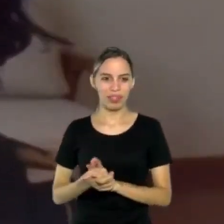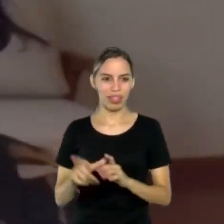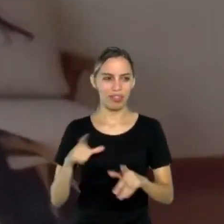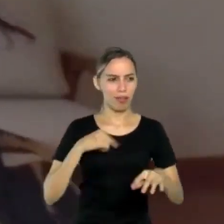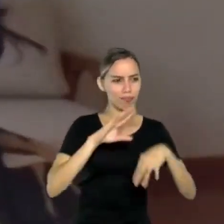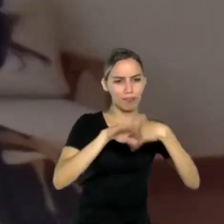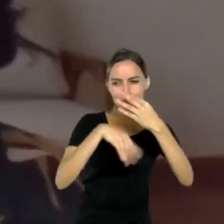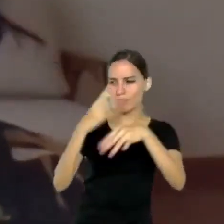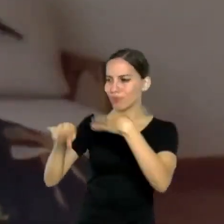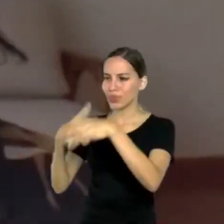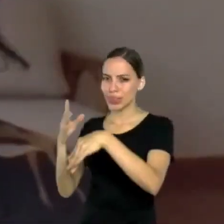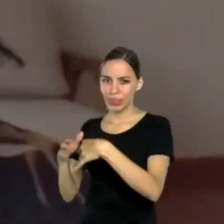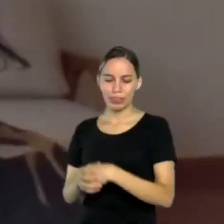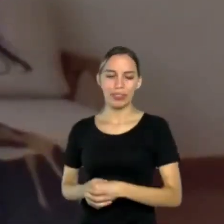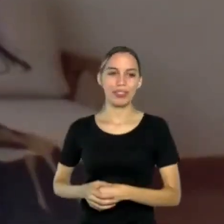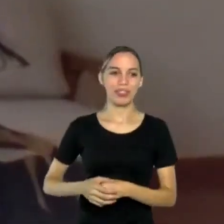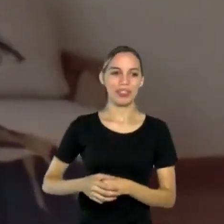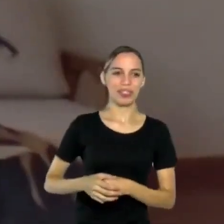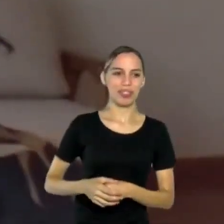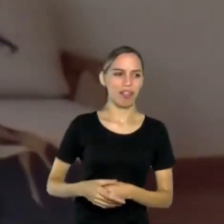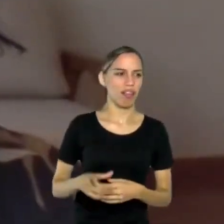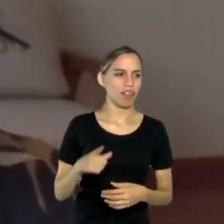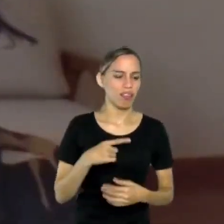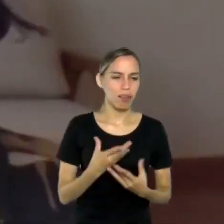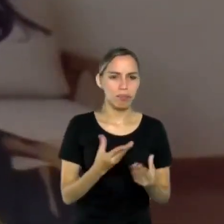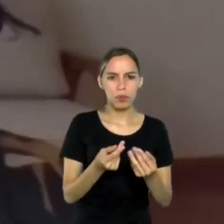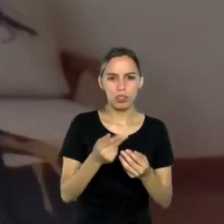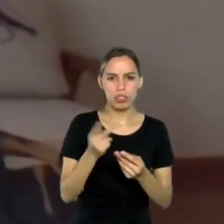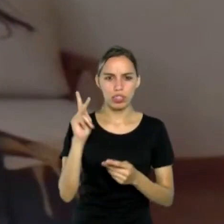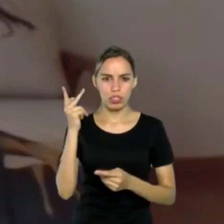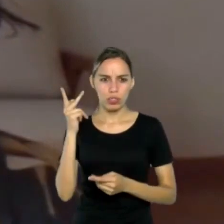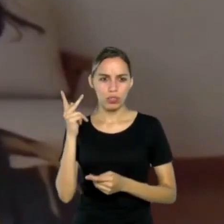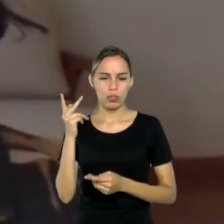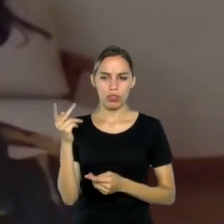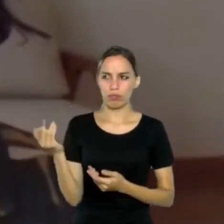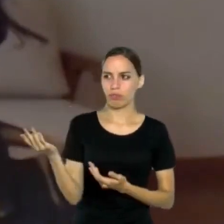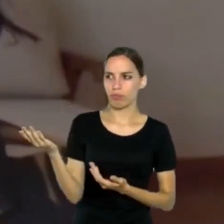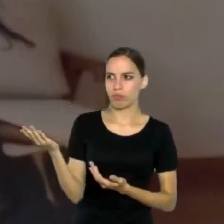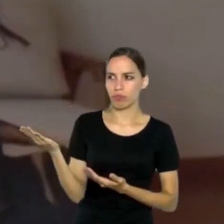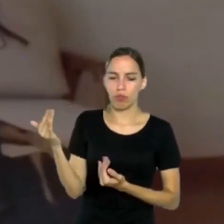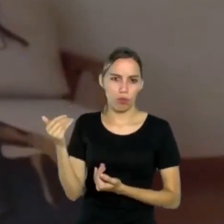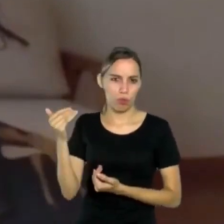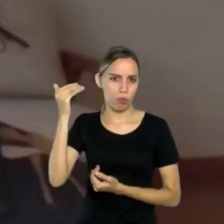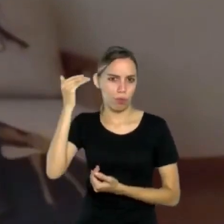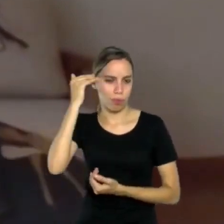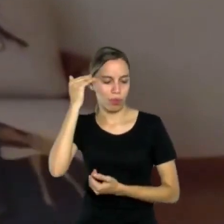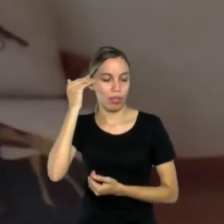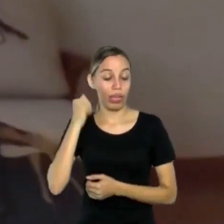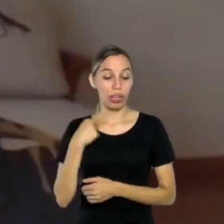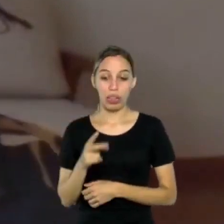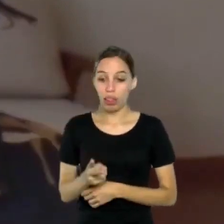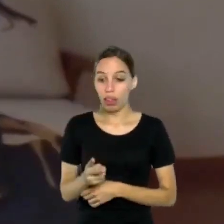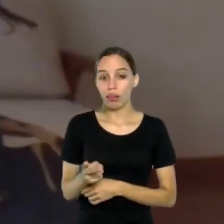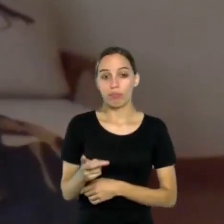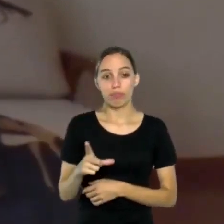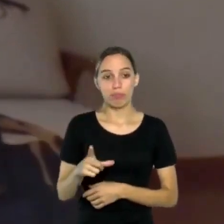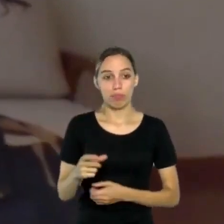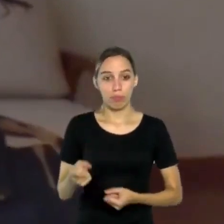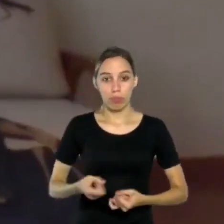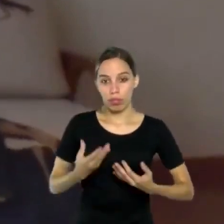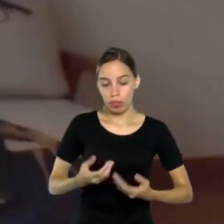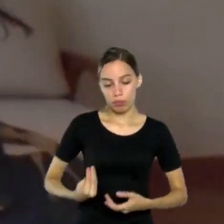ali naquele, muito Monteiro Lobato, né, na infância e adolescência, então sempre teve muito presente, né?